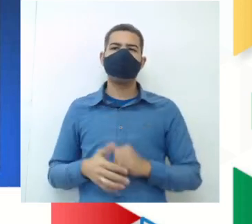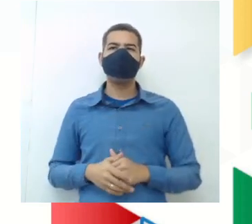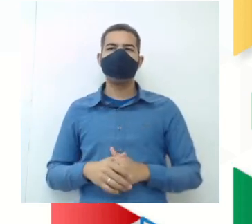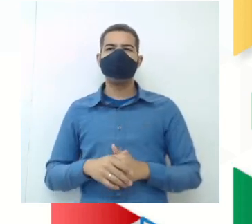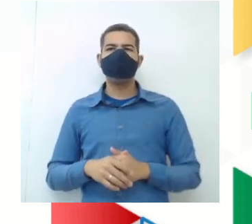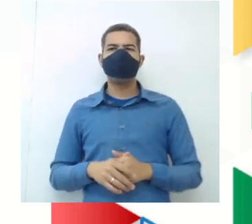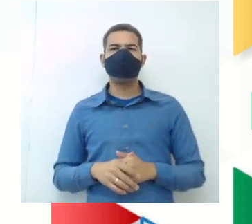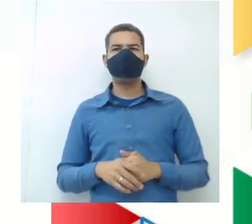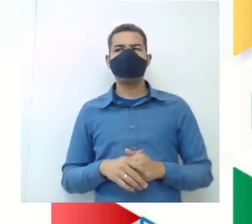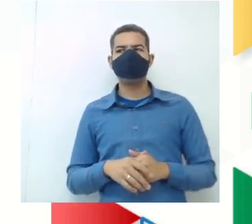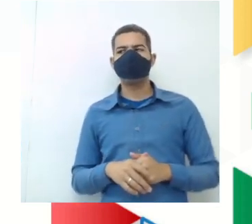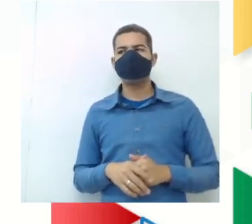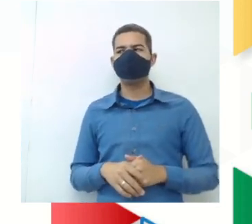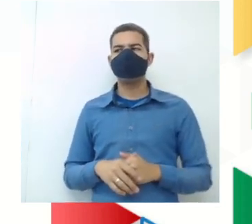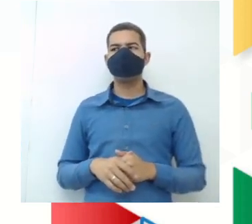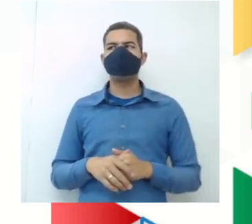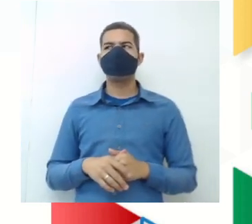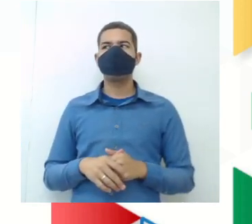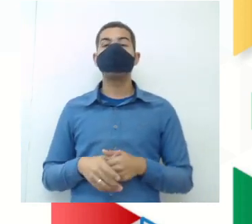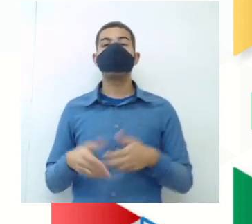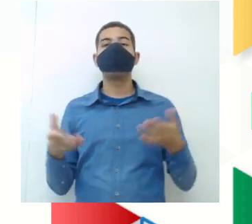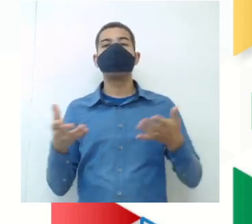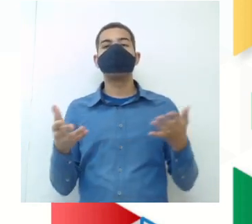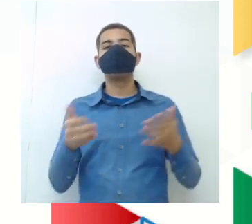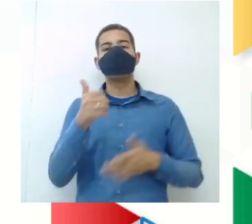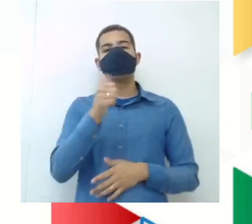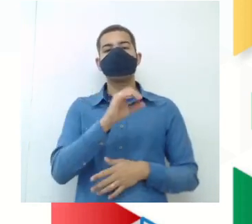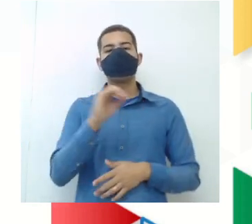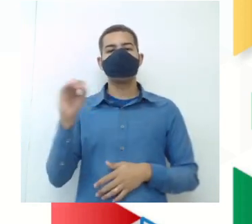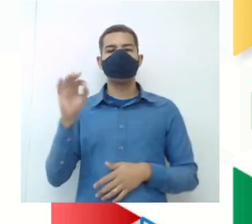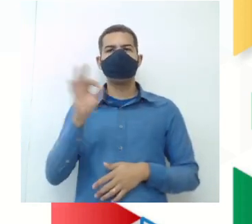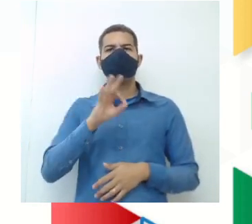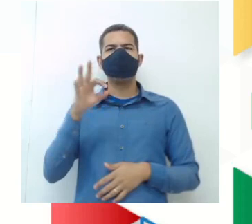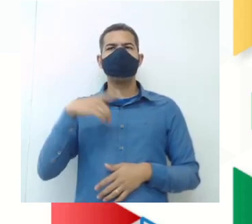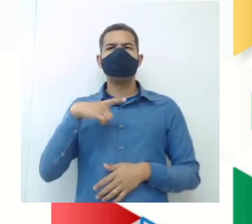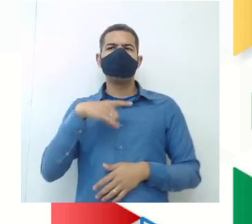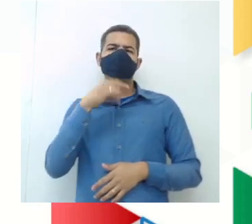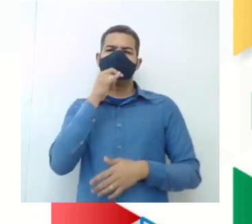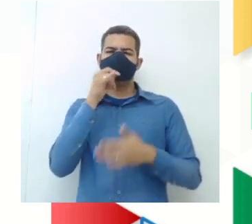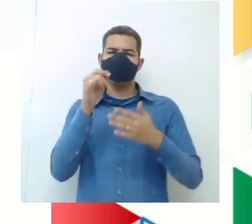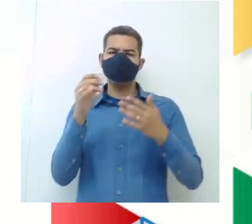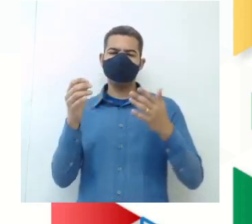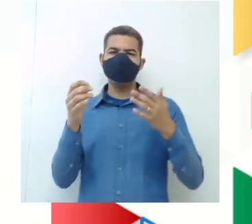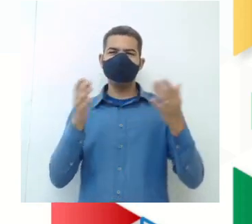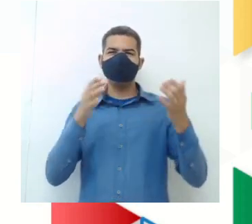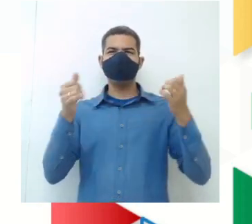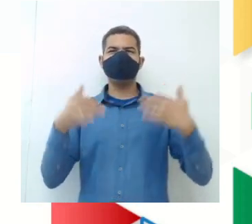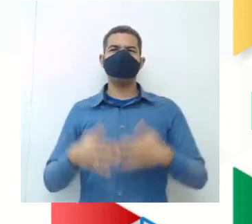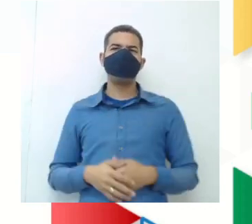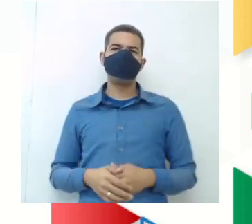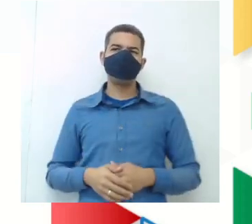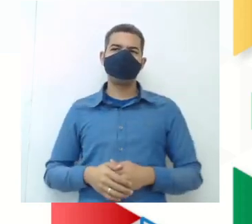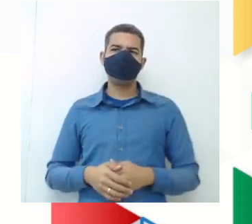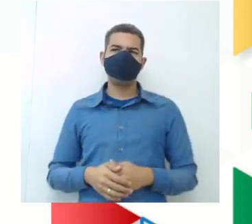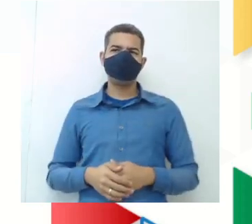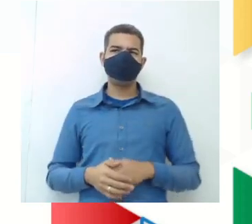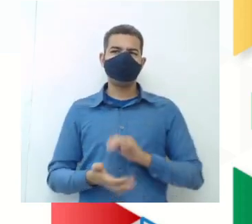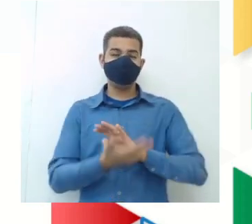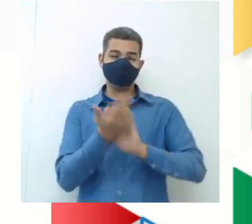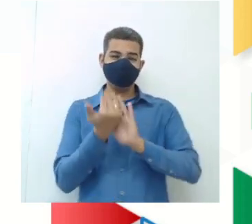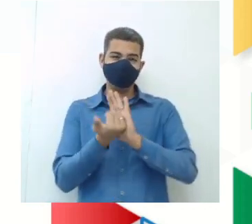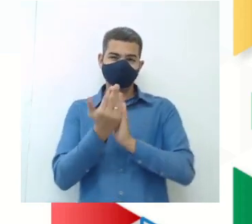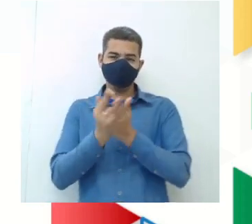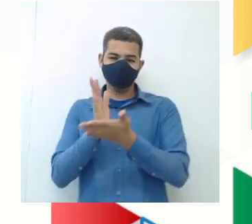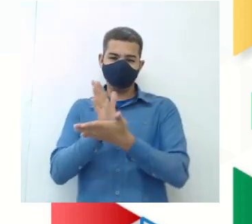vem comigo, saindo do 100%, agora a gente vai para um exemplo. Cada figura a seguir foi dividida em partes iguais e a